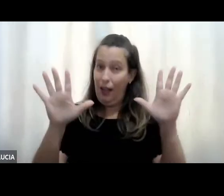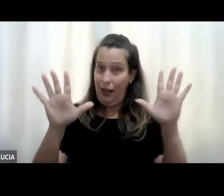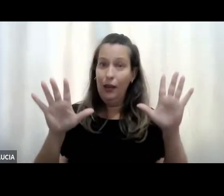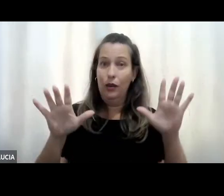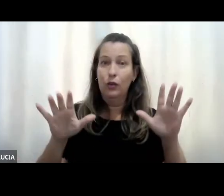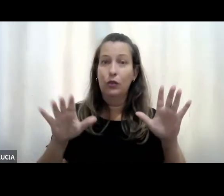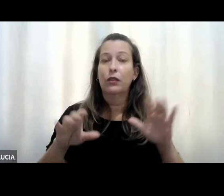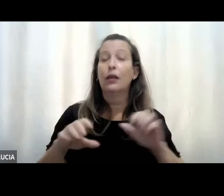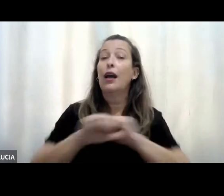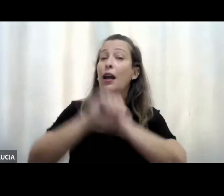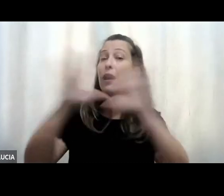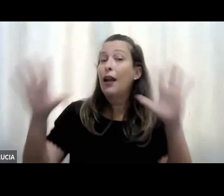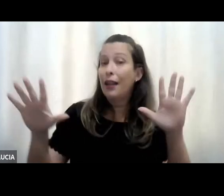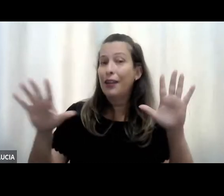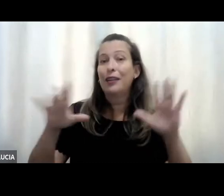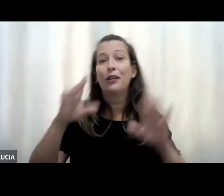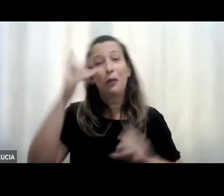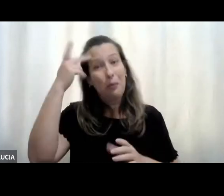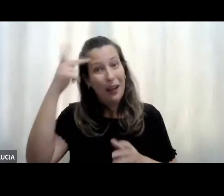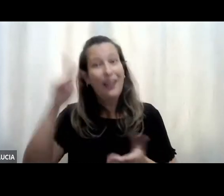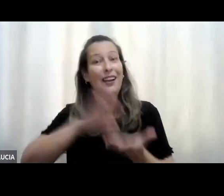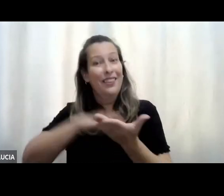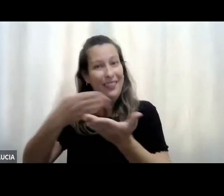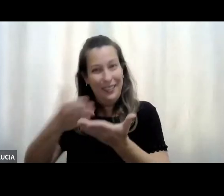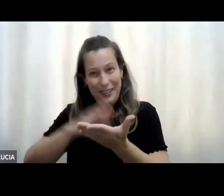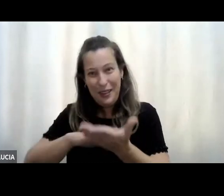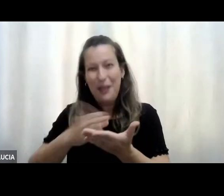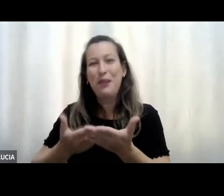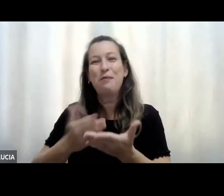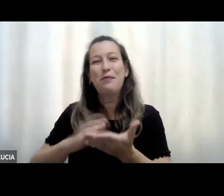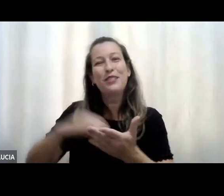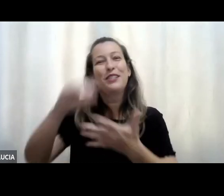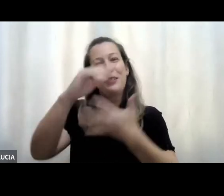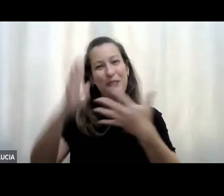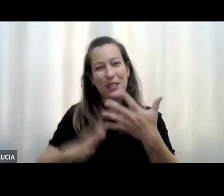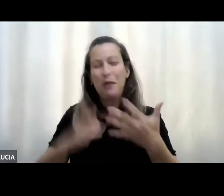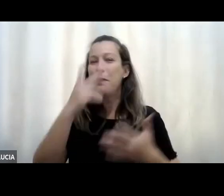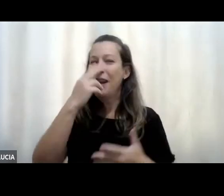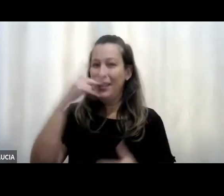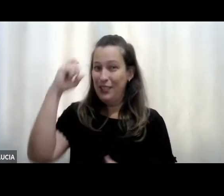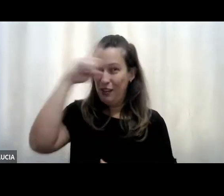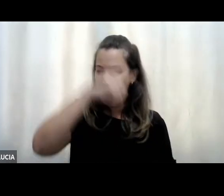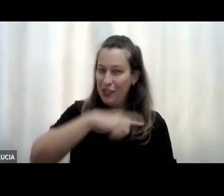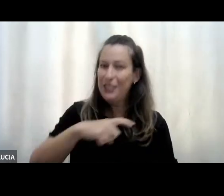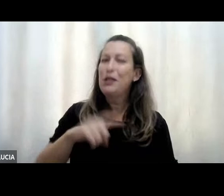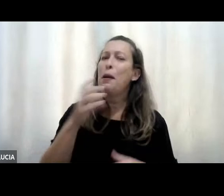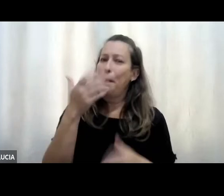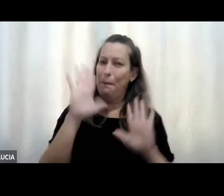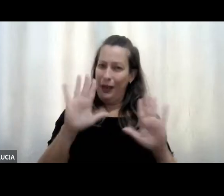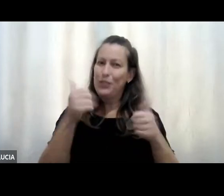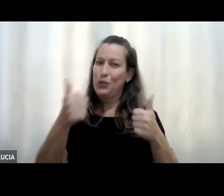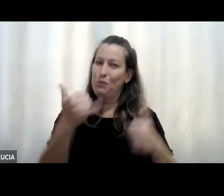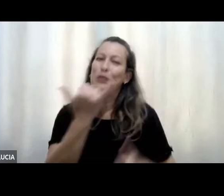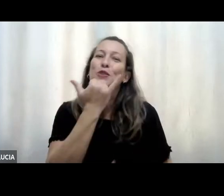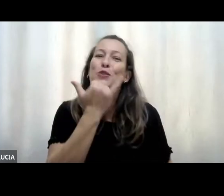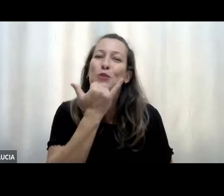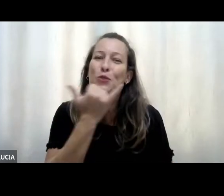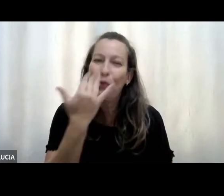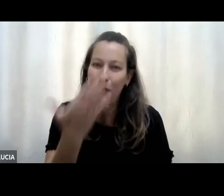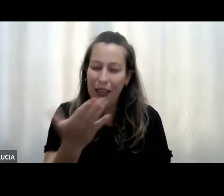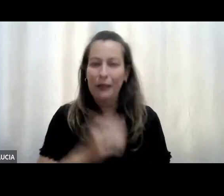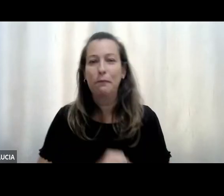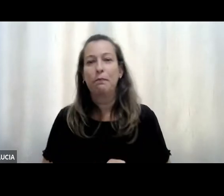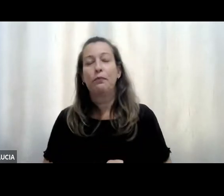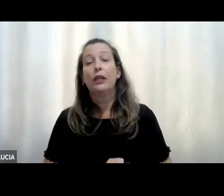para tradutora de livros deve ser triste, né? Cataclísmico deve ser difícil, mas tudo bem. Desculpa aí. Mas, enfim, e